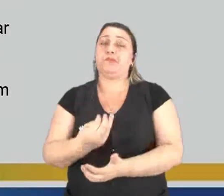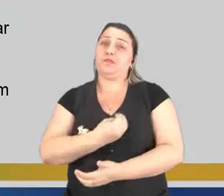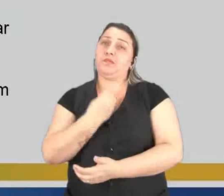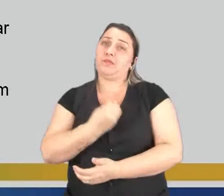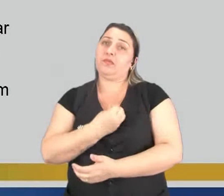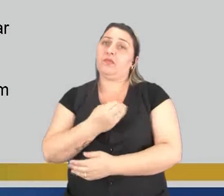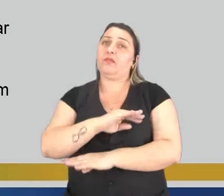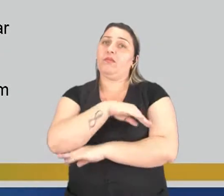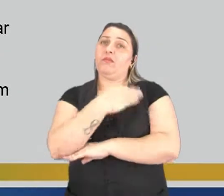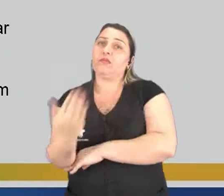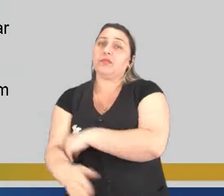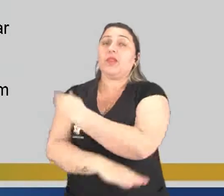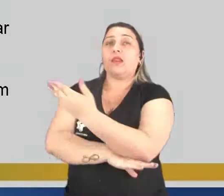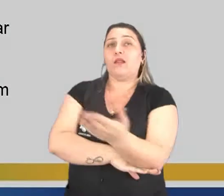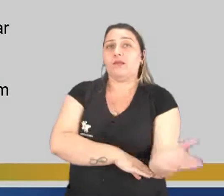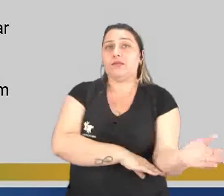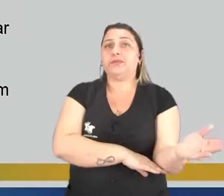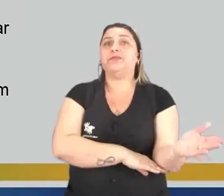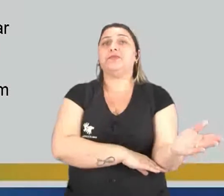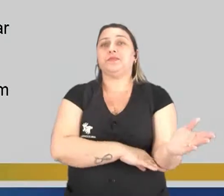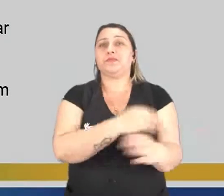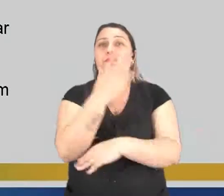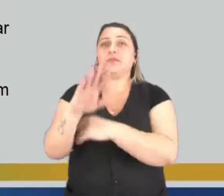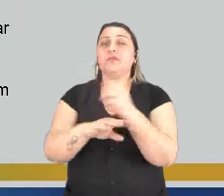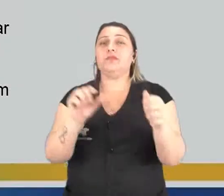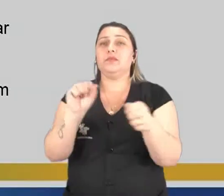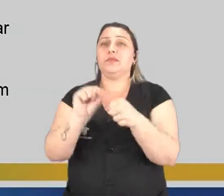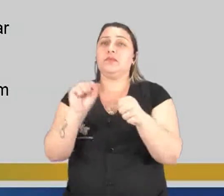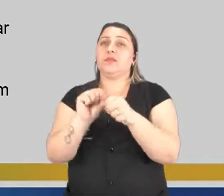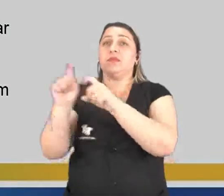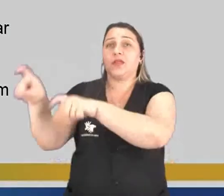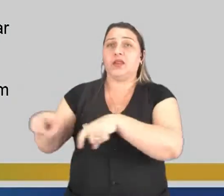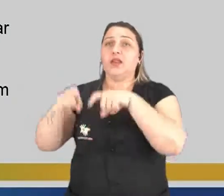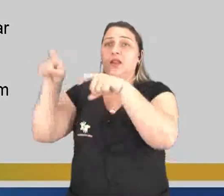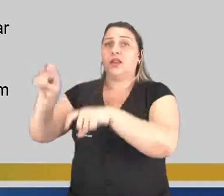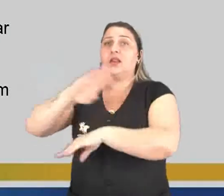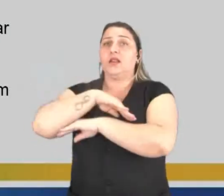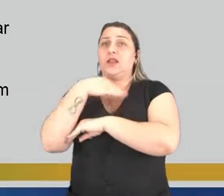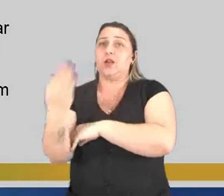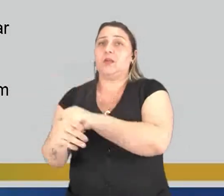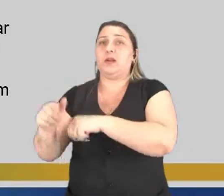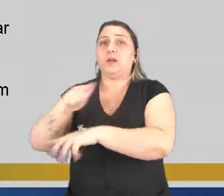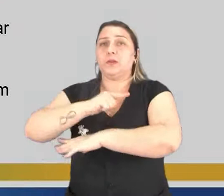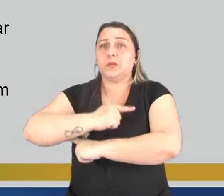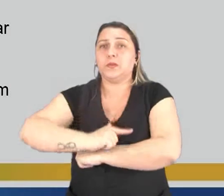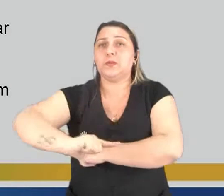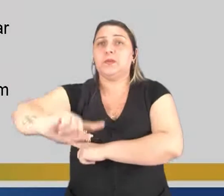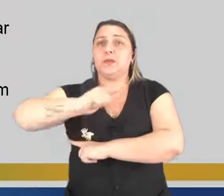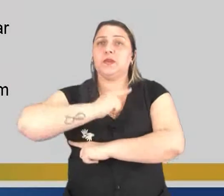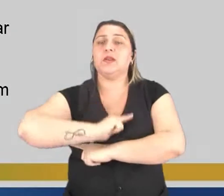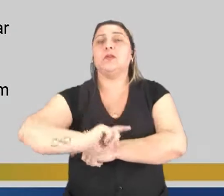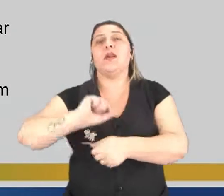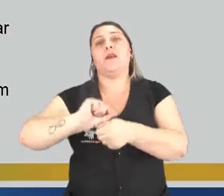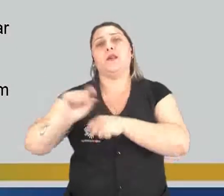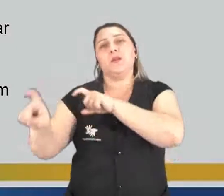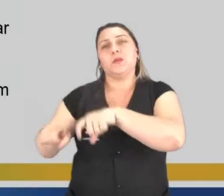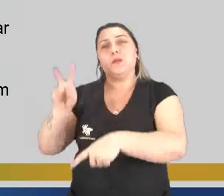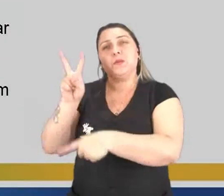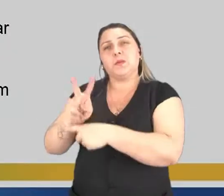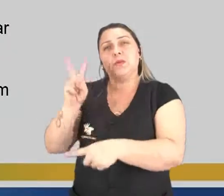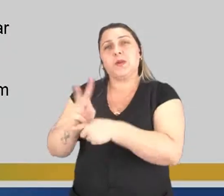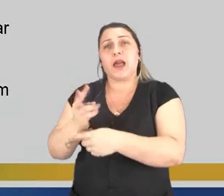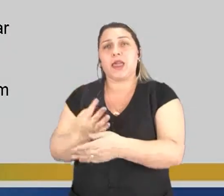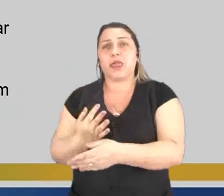pequenas derrubadas, ainda fazem, né, da floresta para fazer a agricultura. Tem que tirar, né, limpar para fazer a agricultura. E a